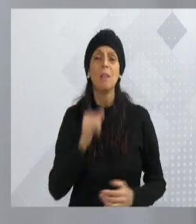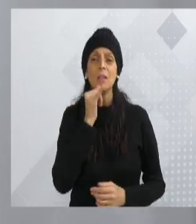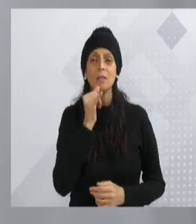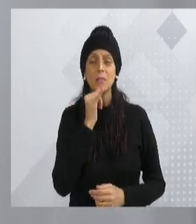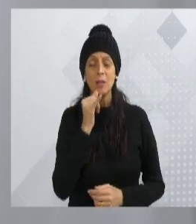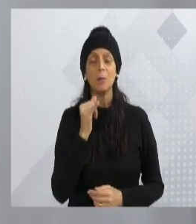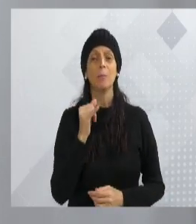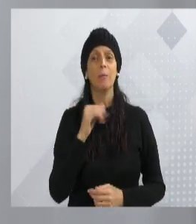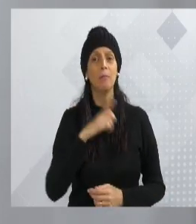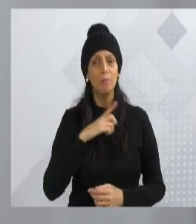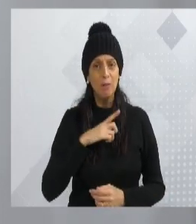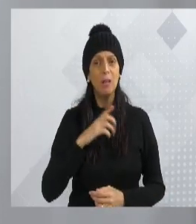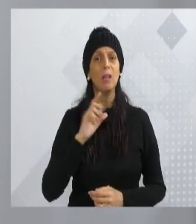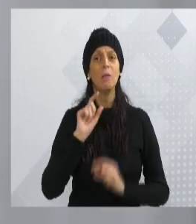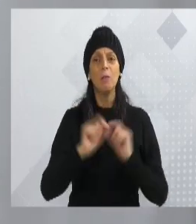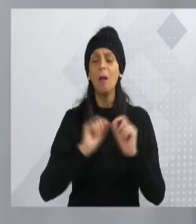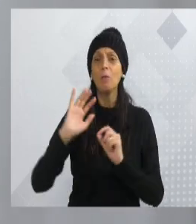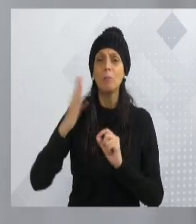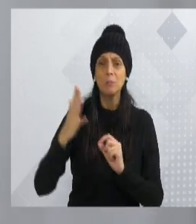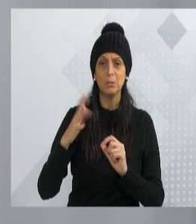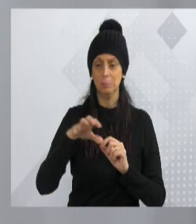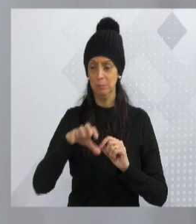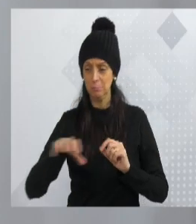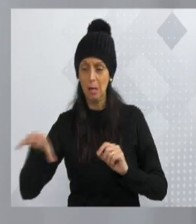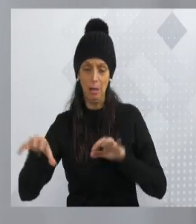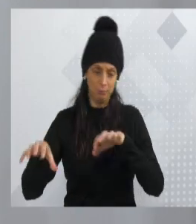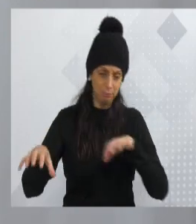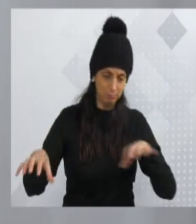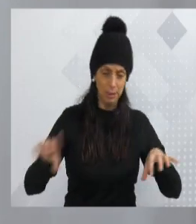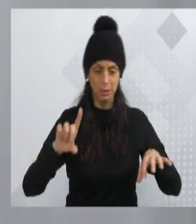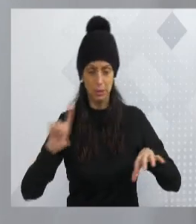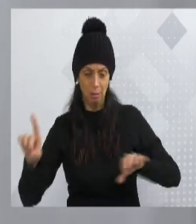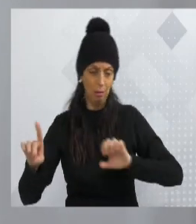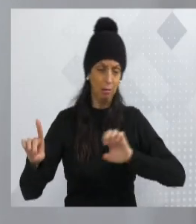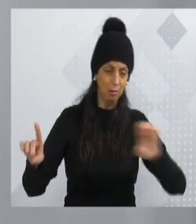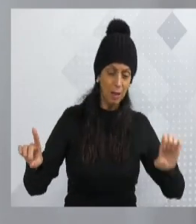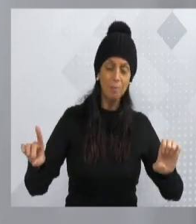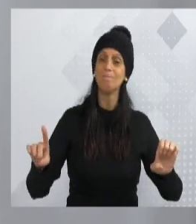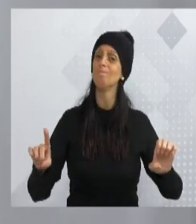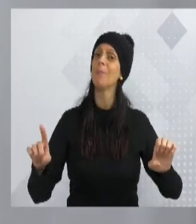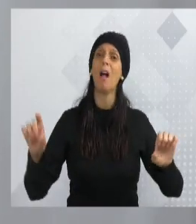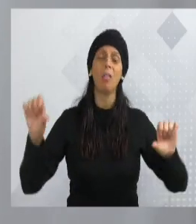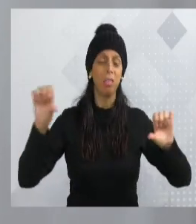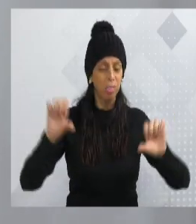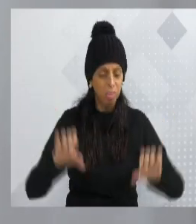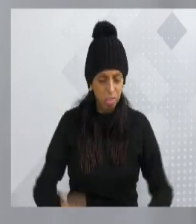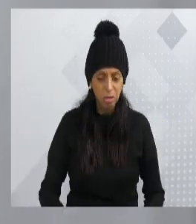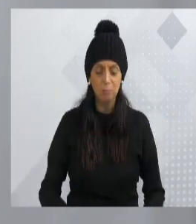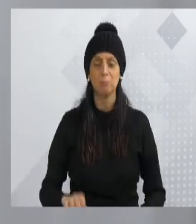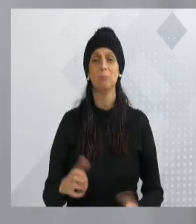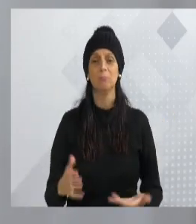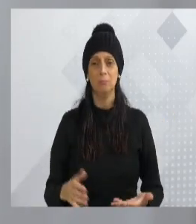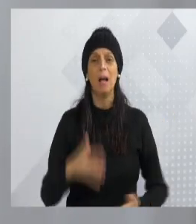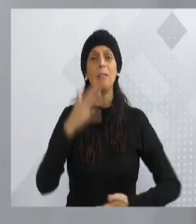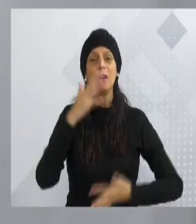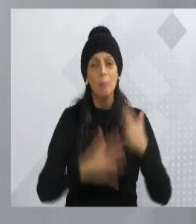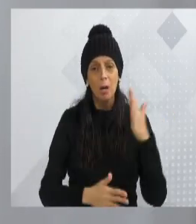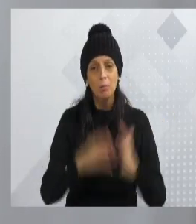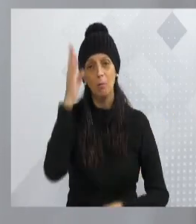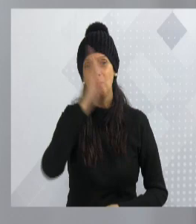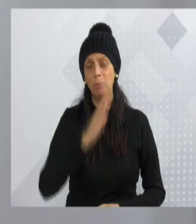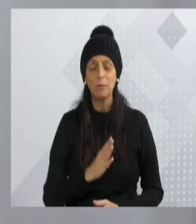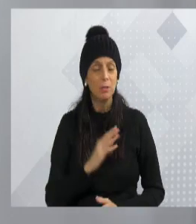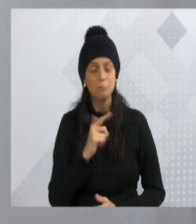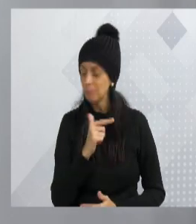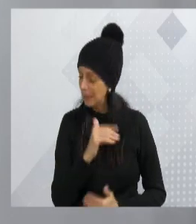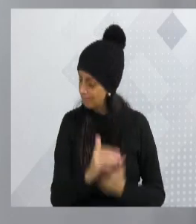vários atrasos na sociedade brasileira tá presa no modelo dessa forma equivocada de olhar a